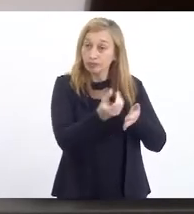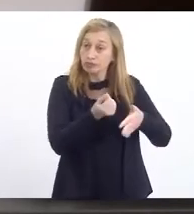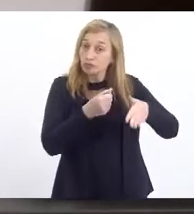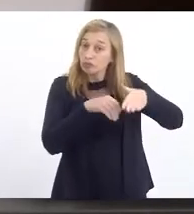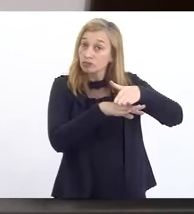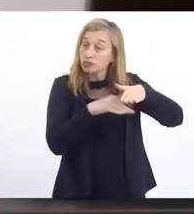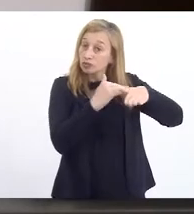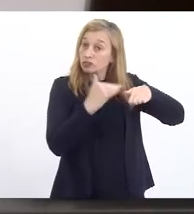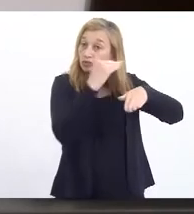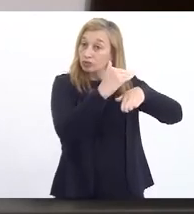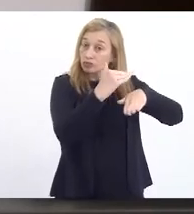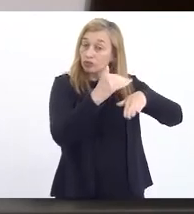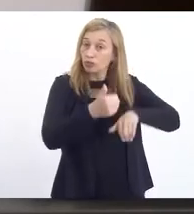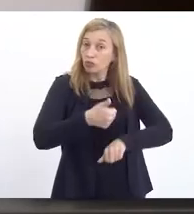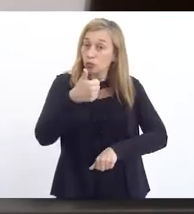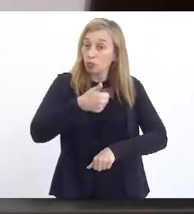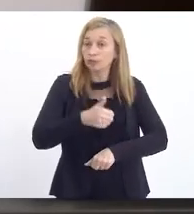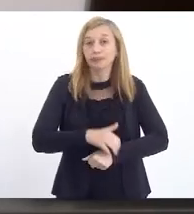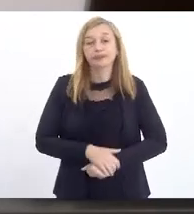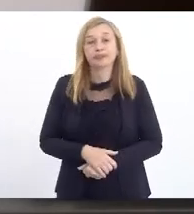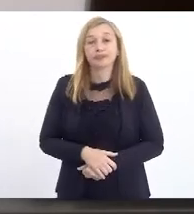artigo, 1.